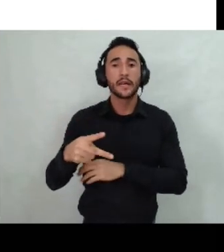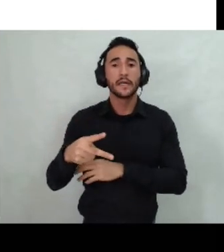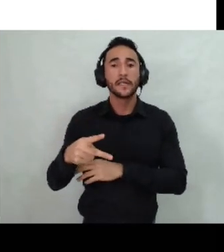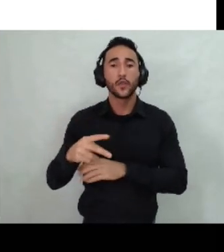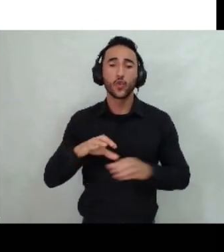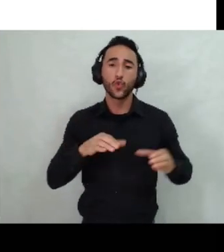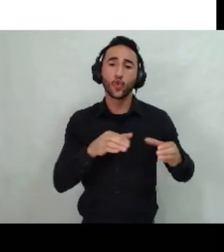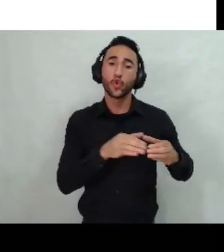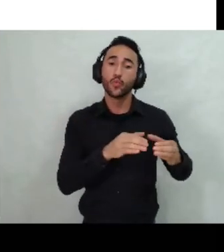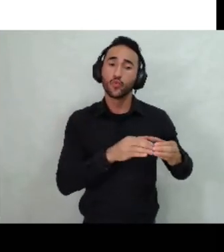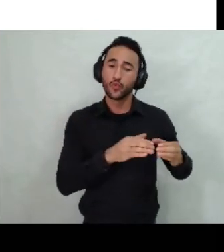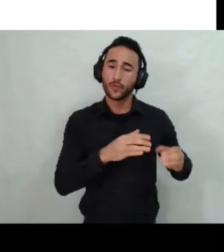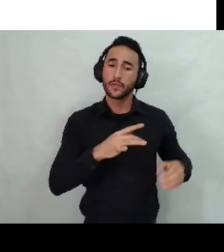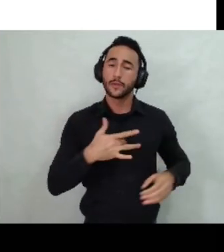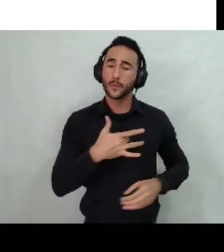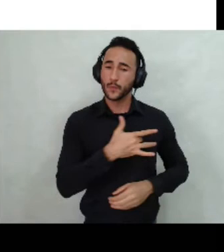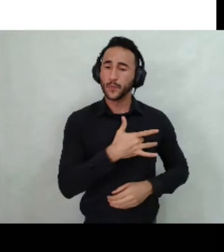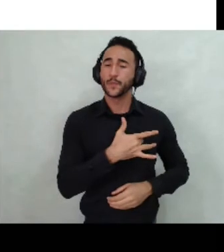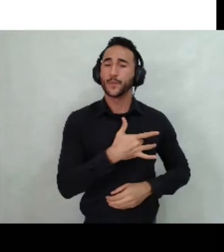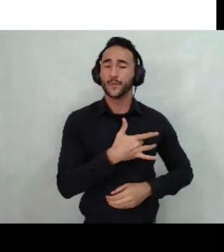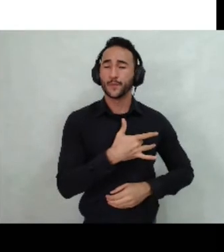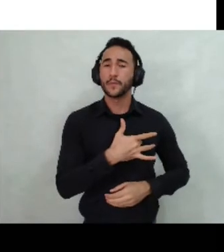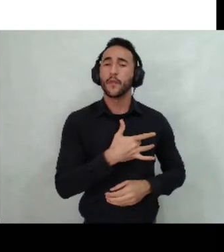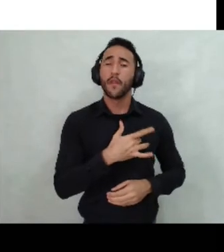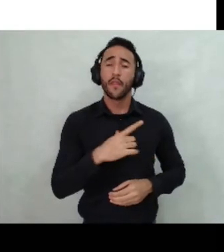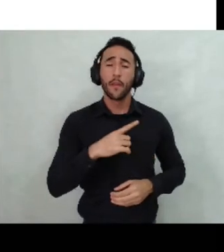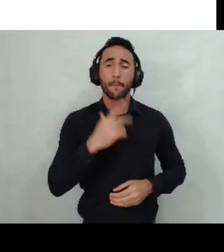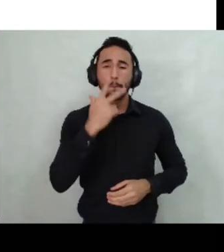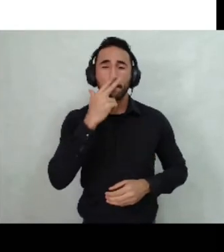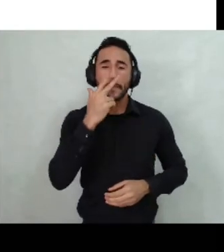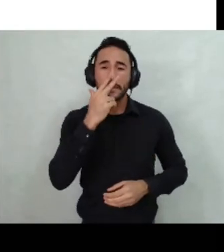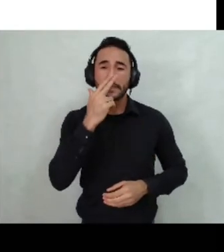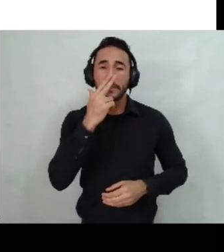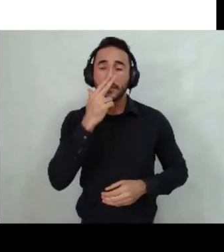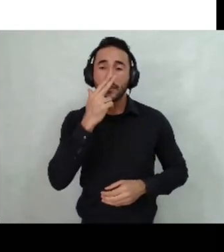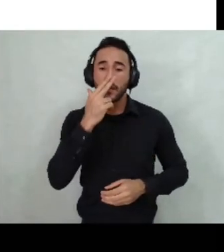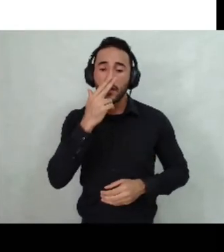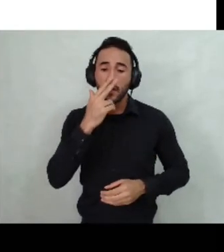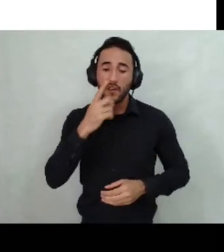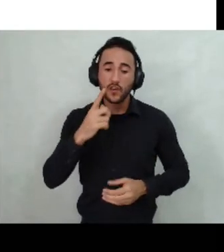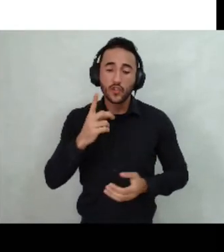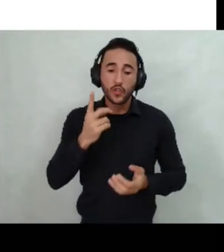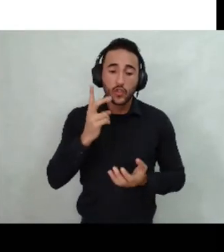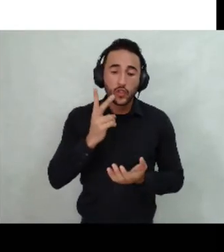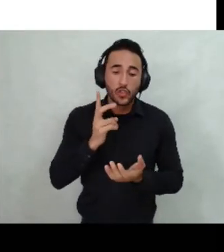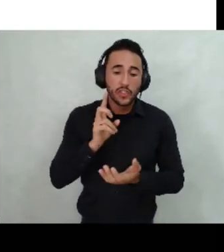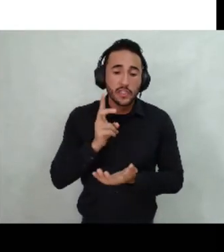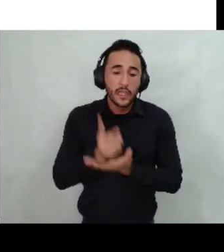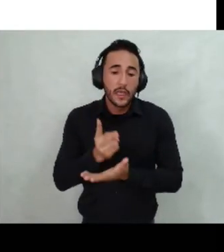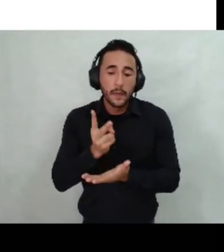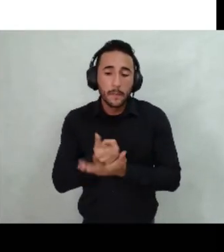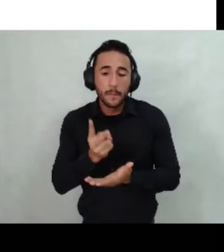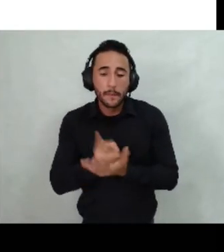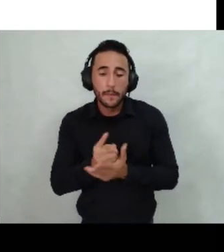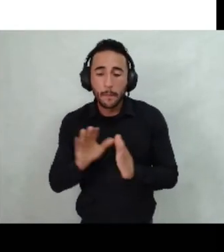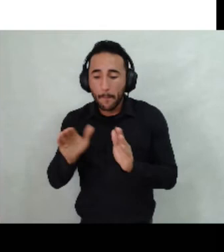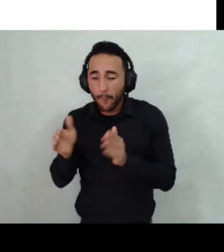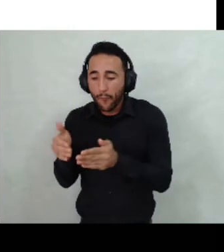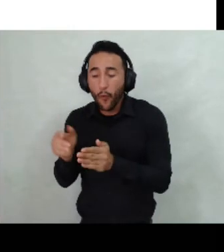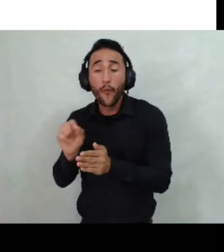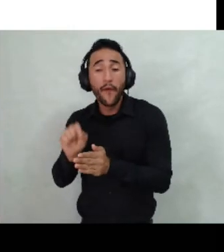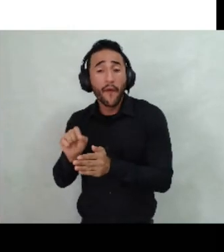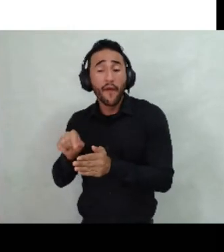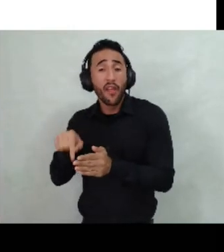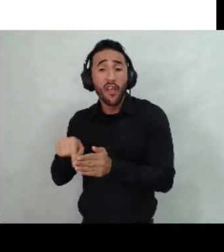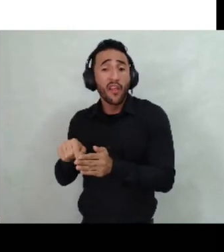eu já disse antes, estão restritos aos casos graves e moderados internados e confirmados. E uma pequena parcela de pessoas que foram